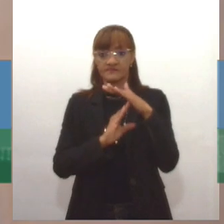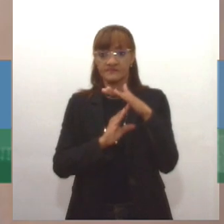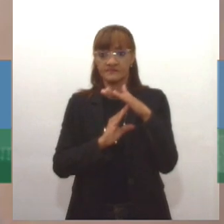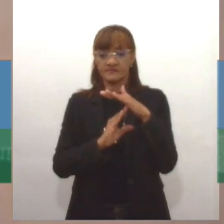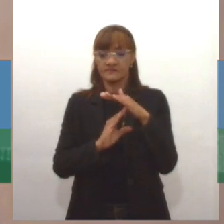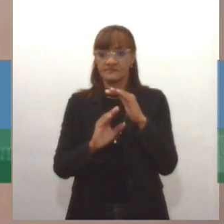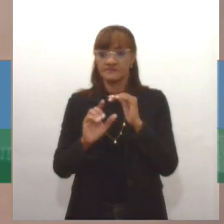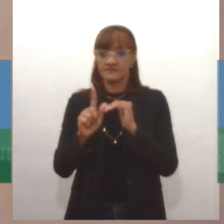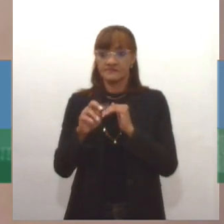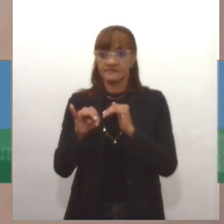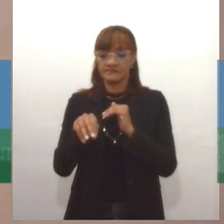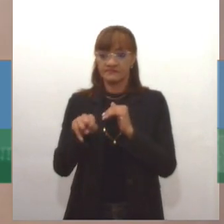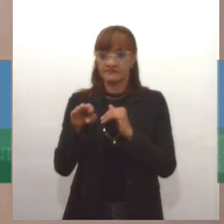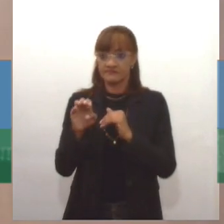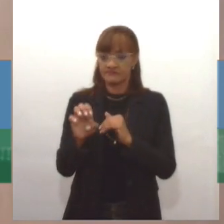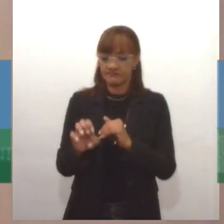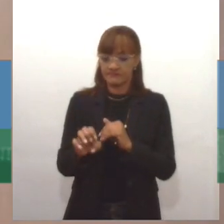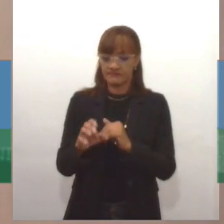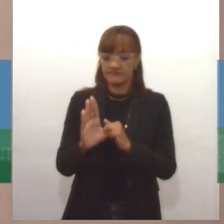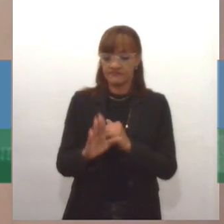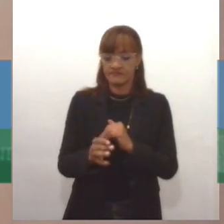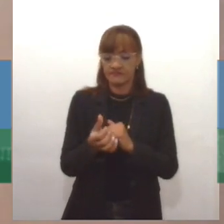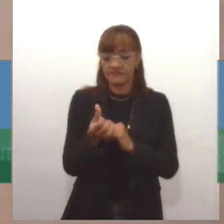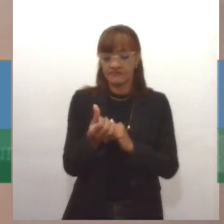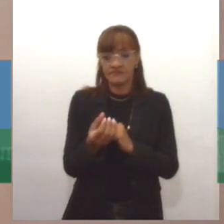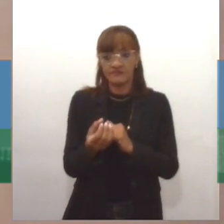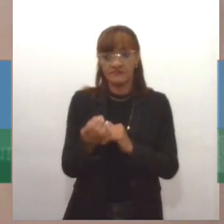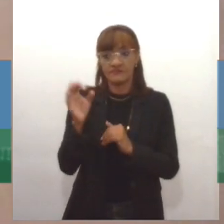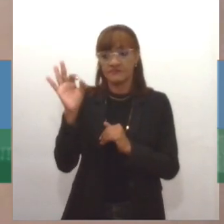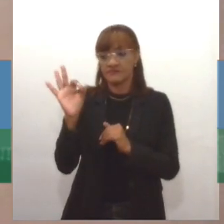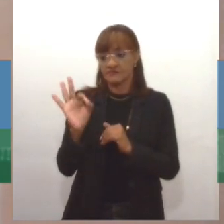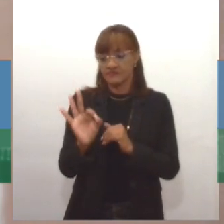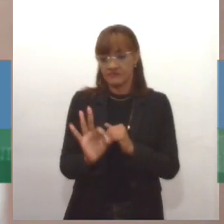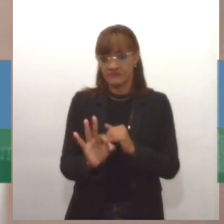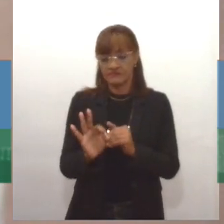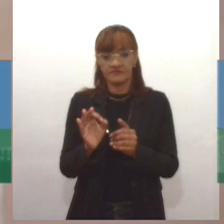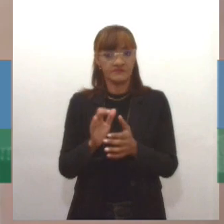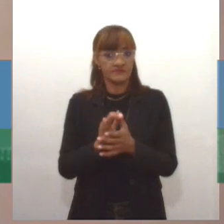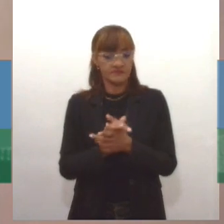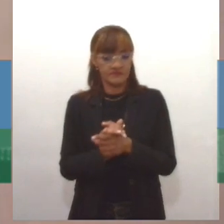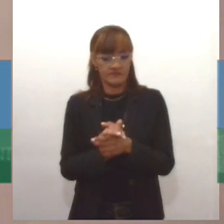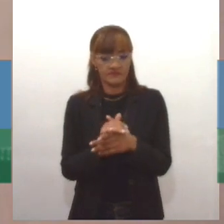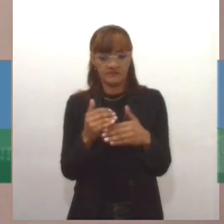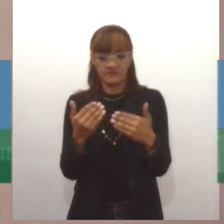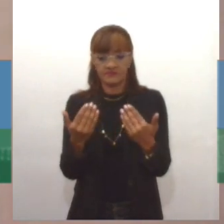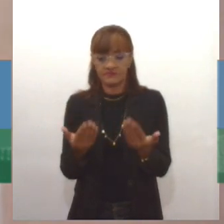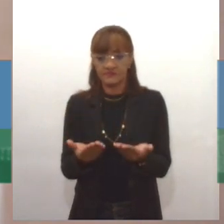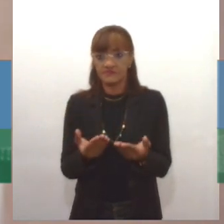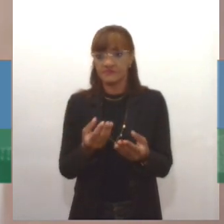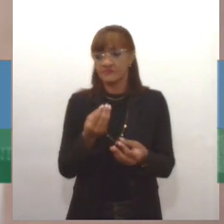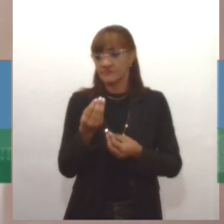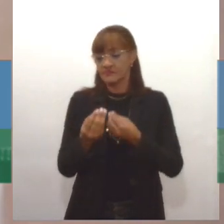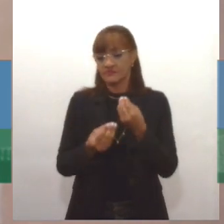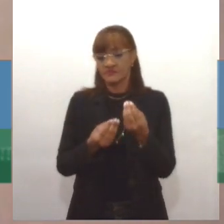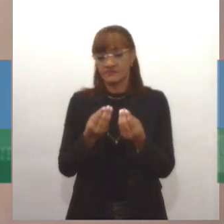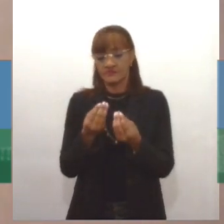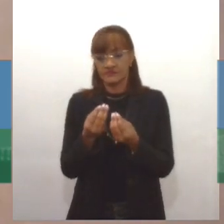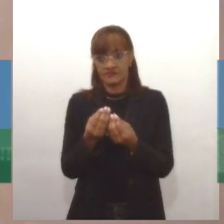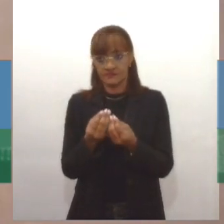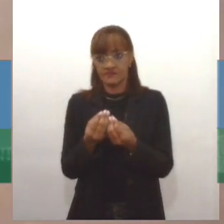é 60% da receita corrente líquida, né, desses entes, estados e